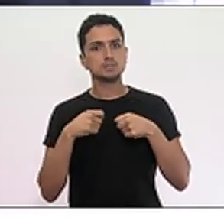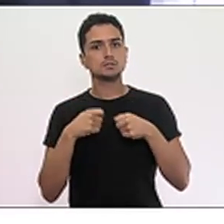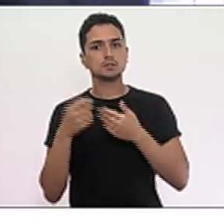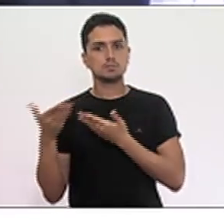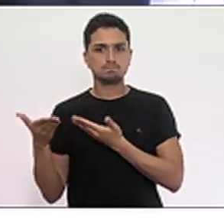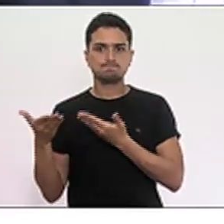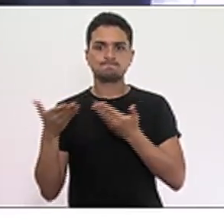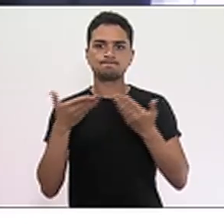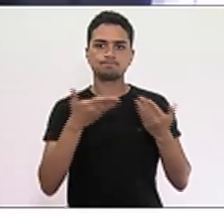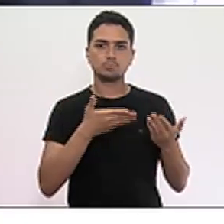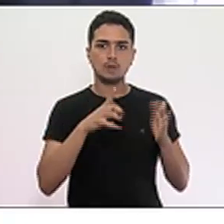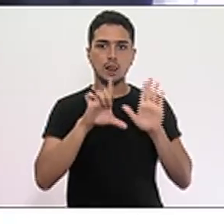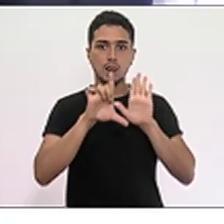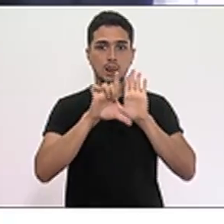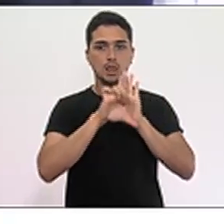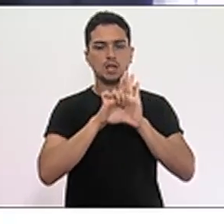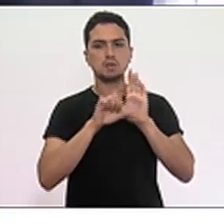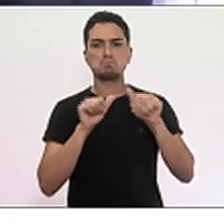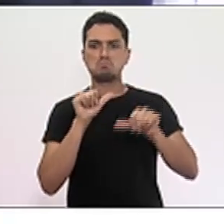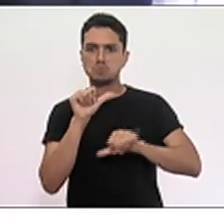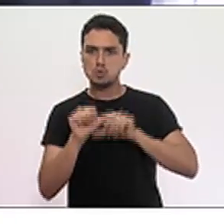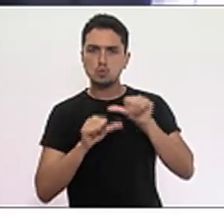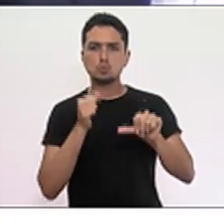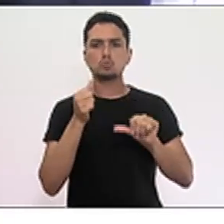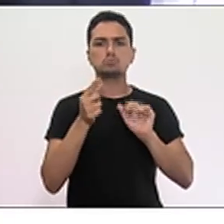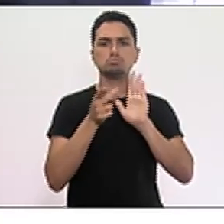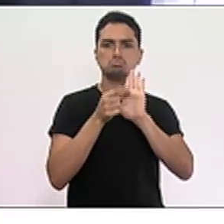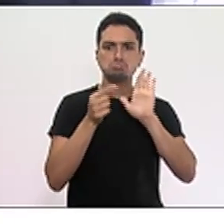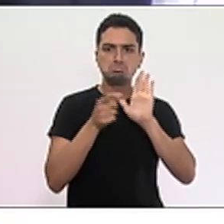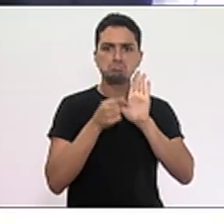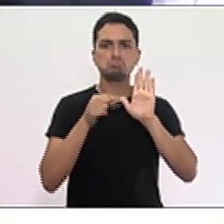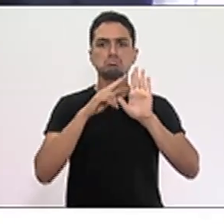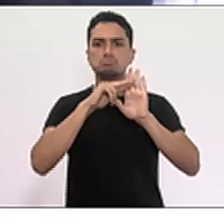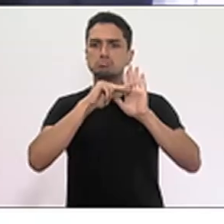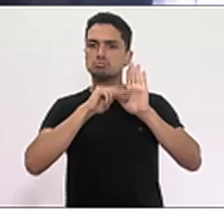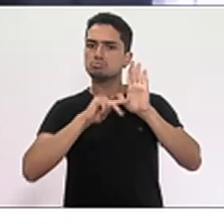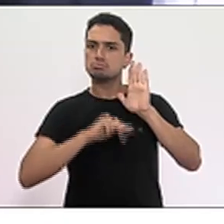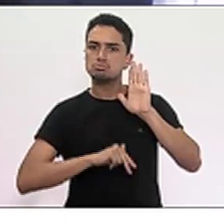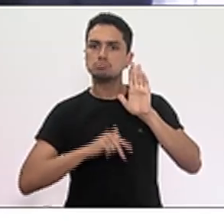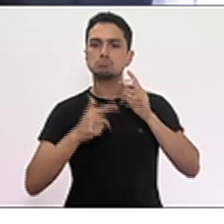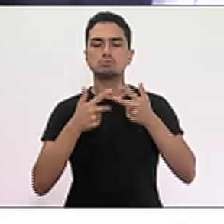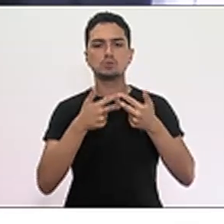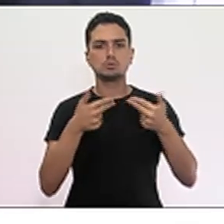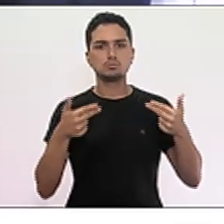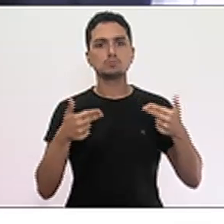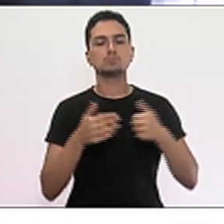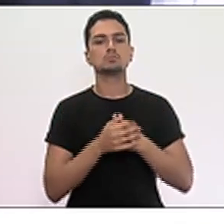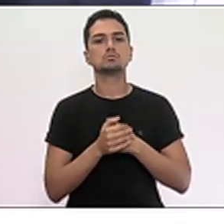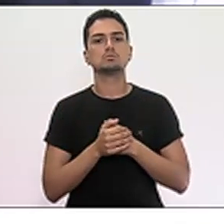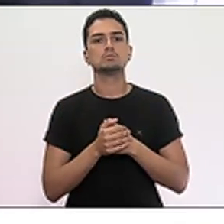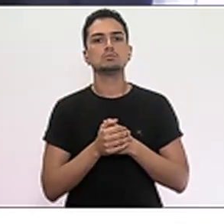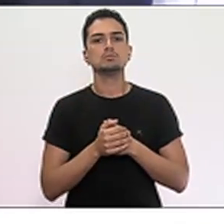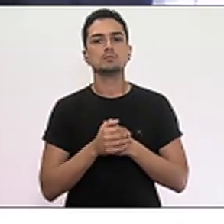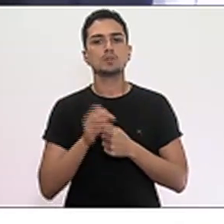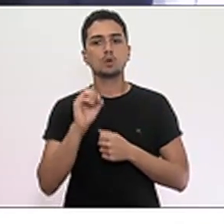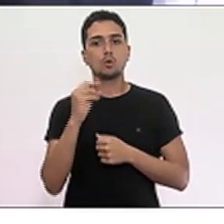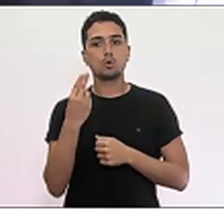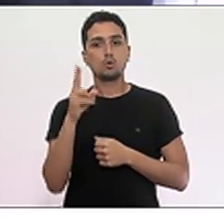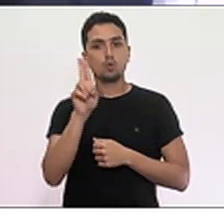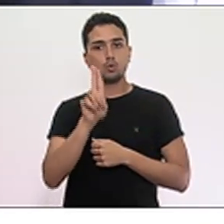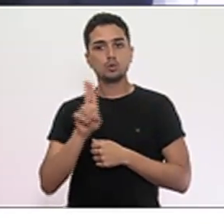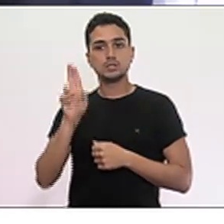os segmentos usuários, entendendo usuários aqueles que fazem captação ou usam o corpo hídrico para fazer